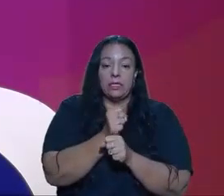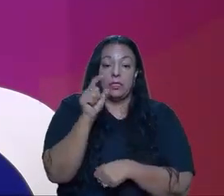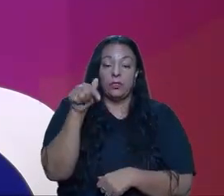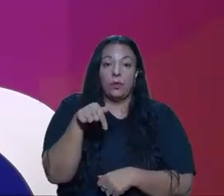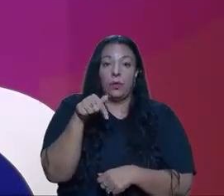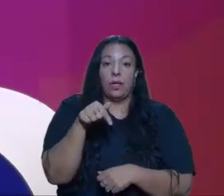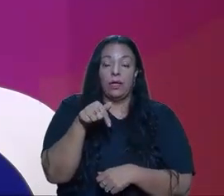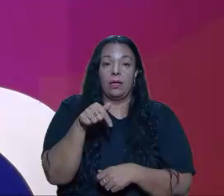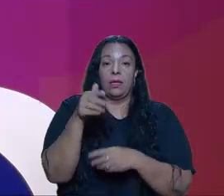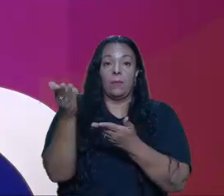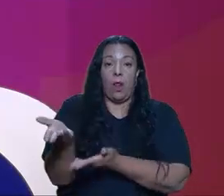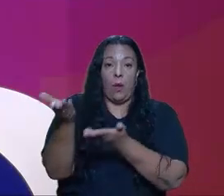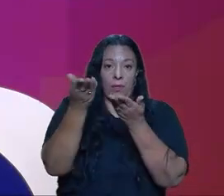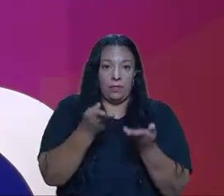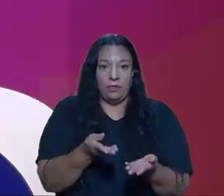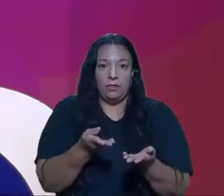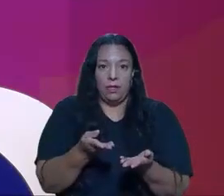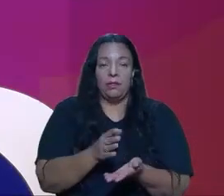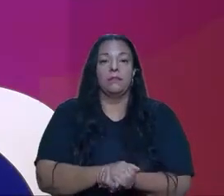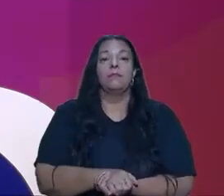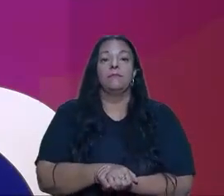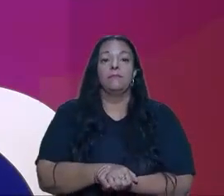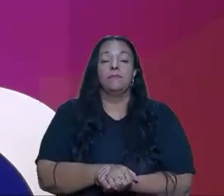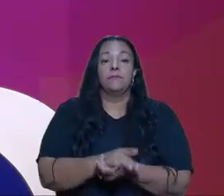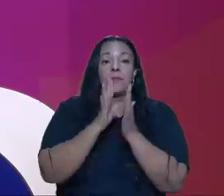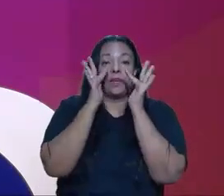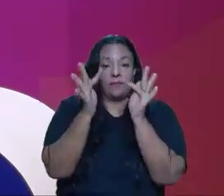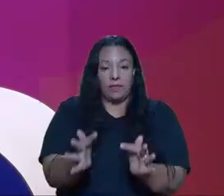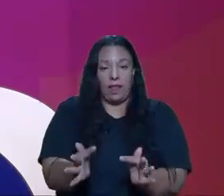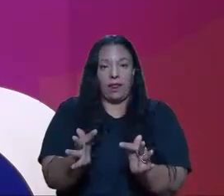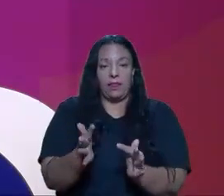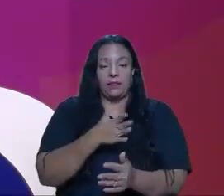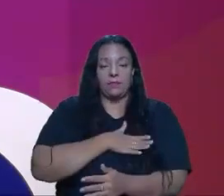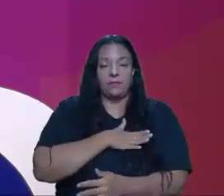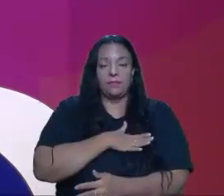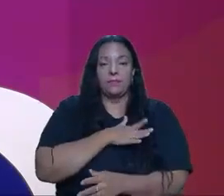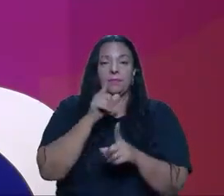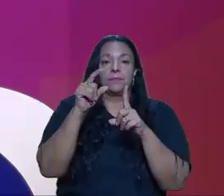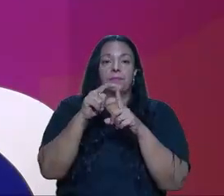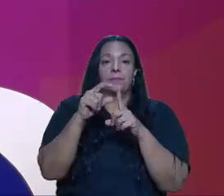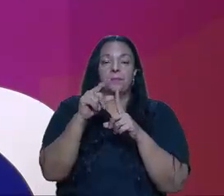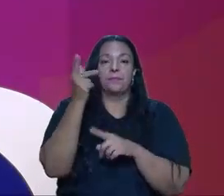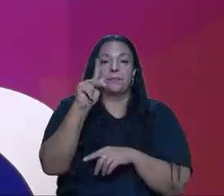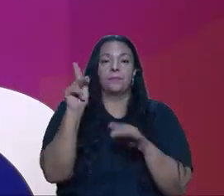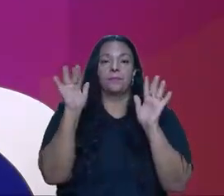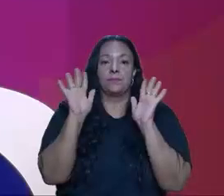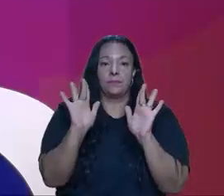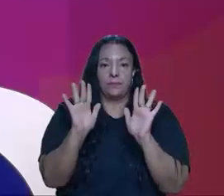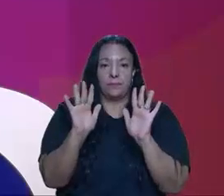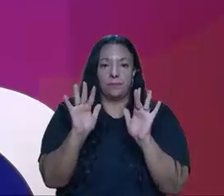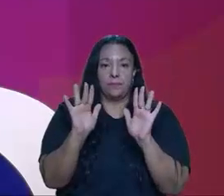palco. Um homem toma o lugar no púlpito e permanece de pé ao longo de sua apresentação. Ele é um homem pardo, de cabelos curtos,